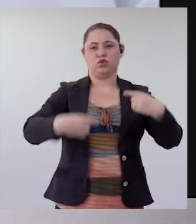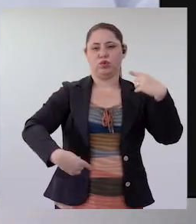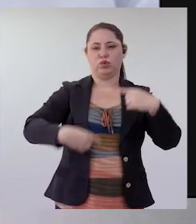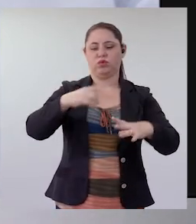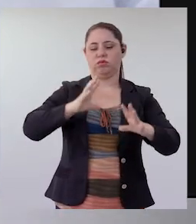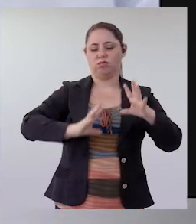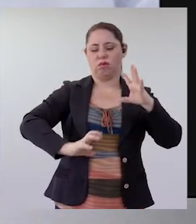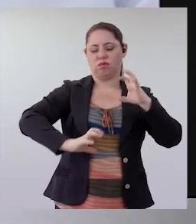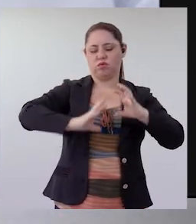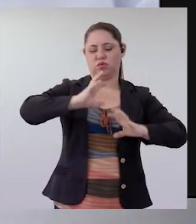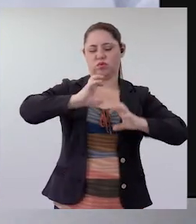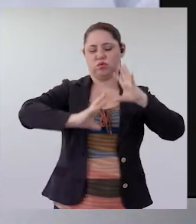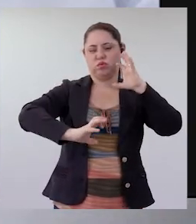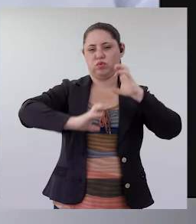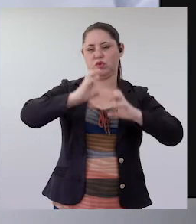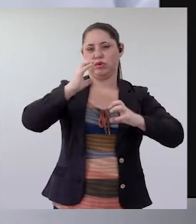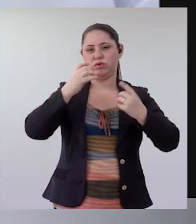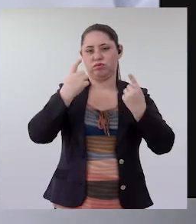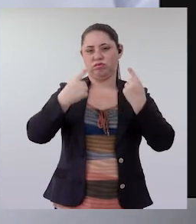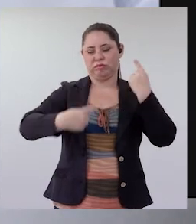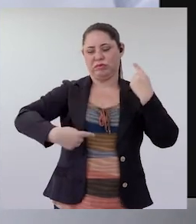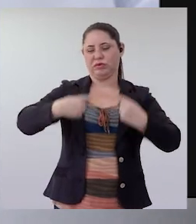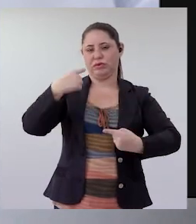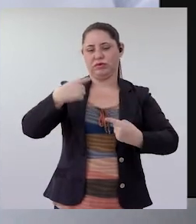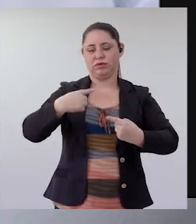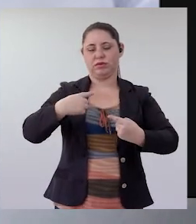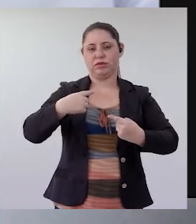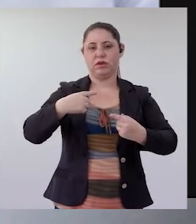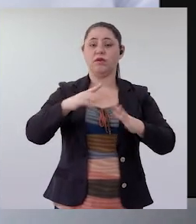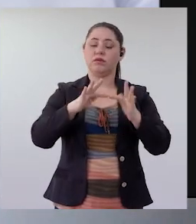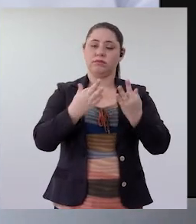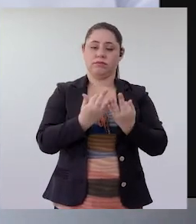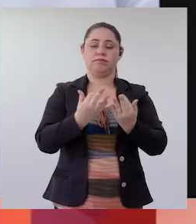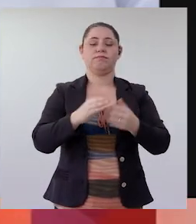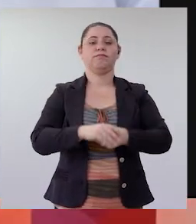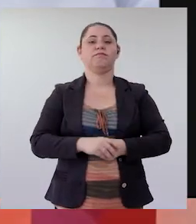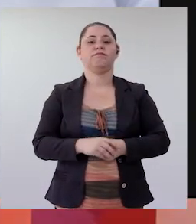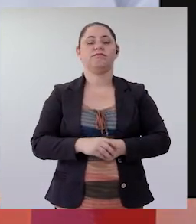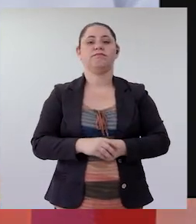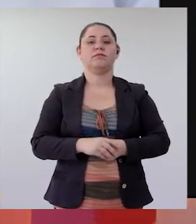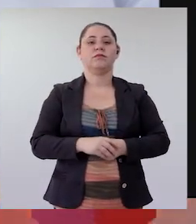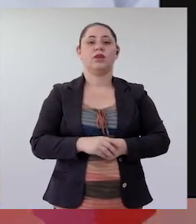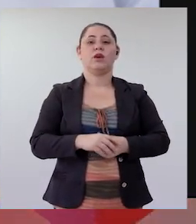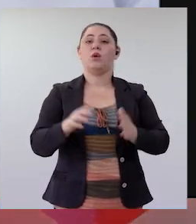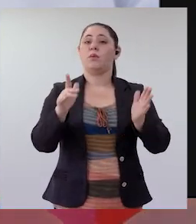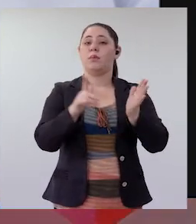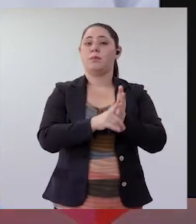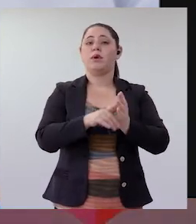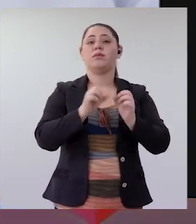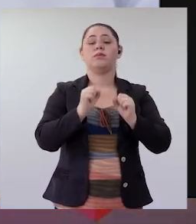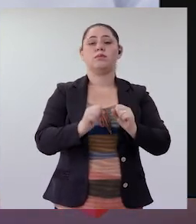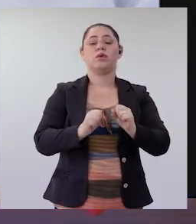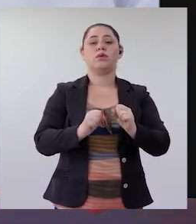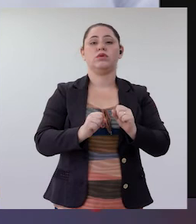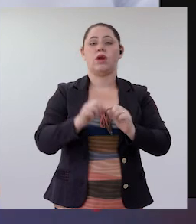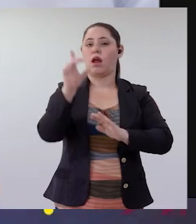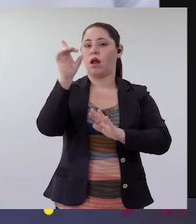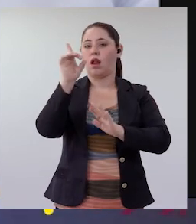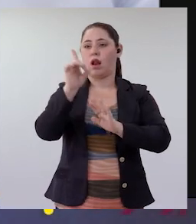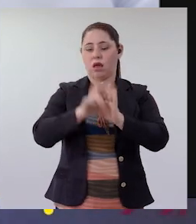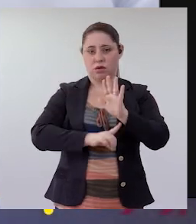discussões, grandes disputas e litígios. Então, E o testamento também permite que o